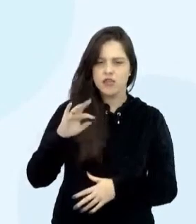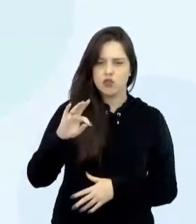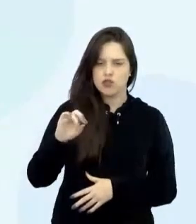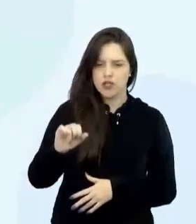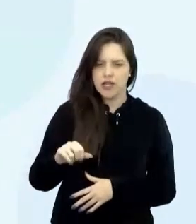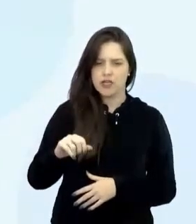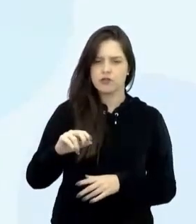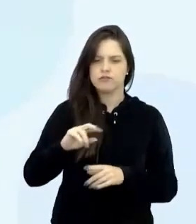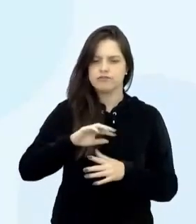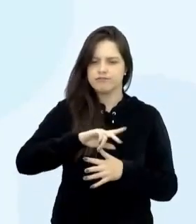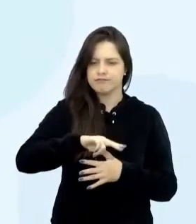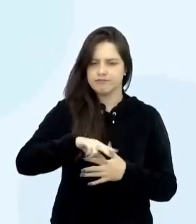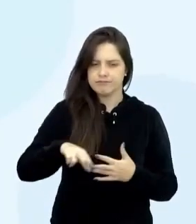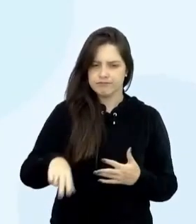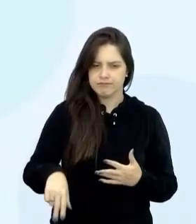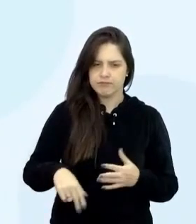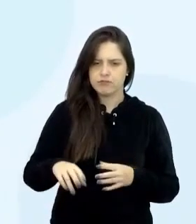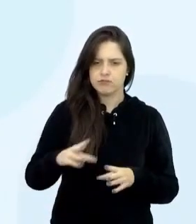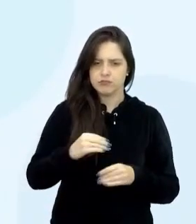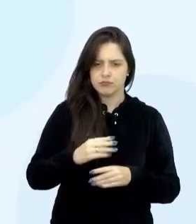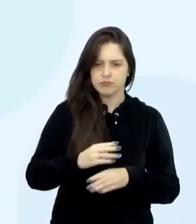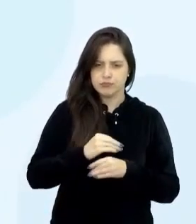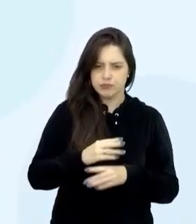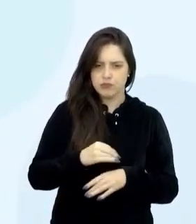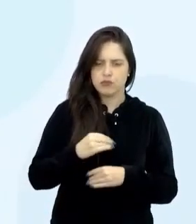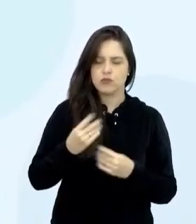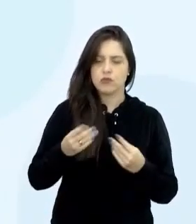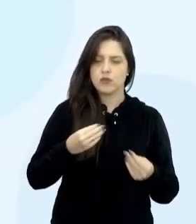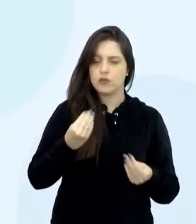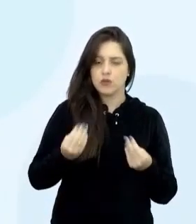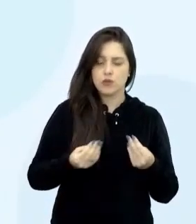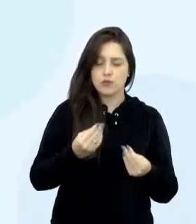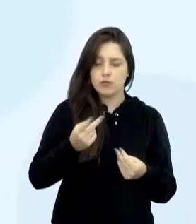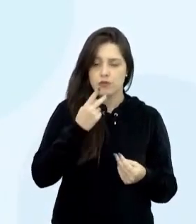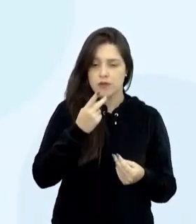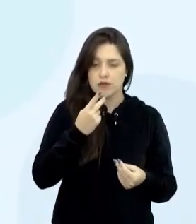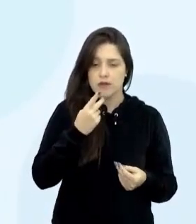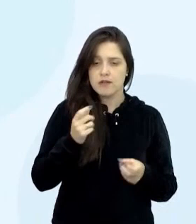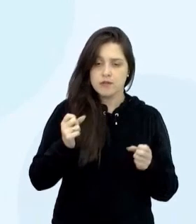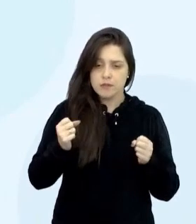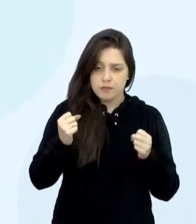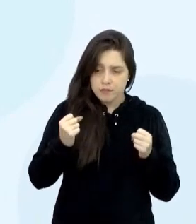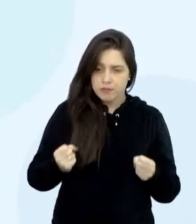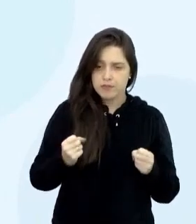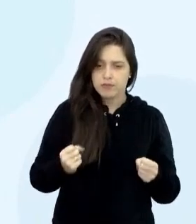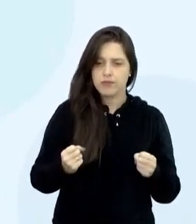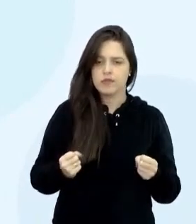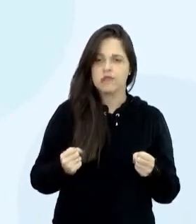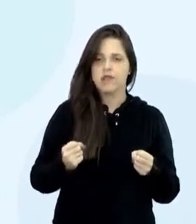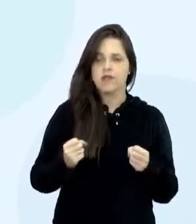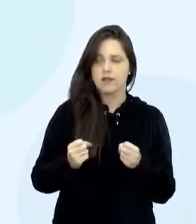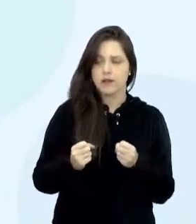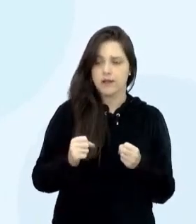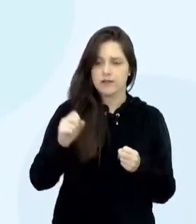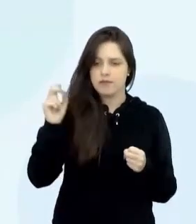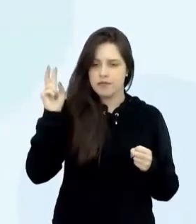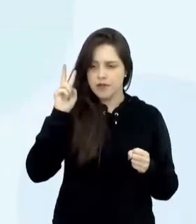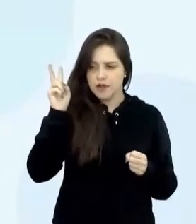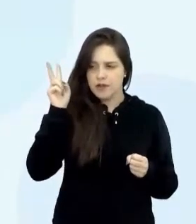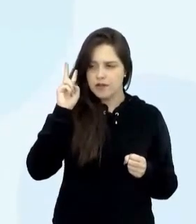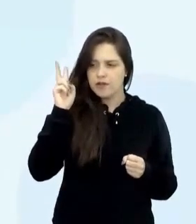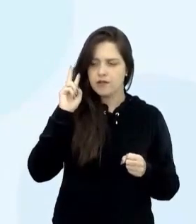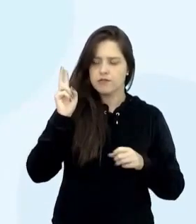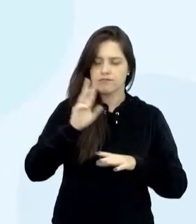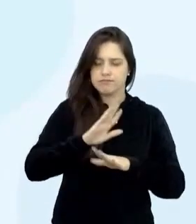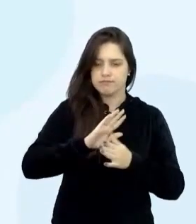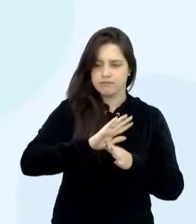Quando a gente fala de ligações de hidrogênio aqui, nós estamos falando de uma força intermolecular que existe entre a